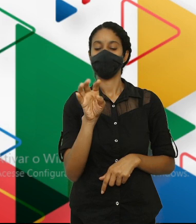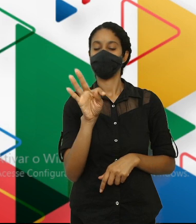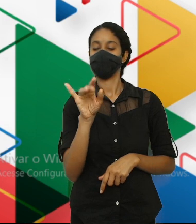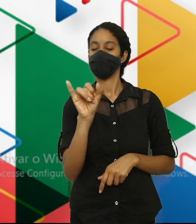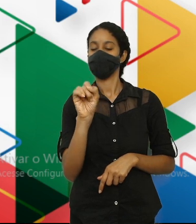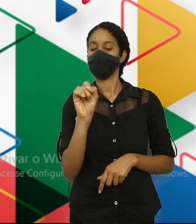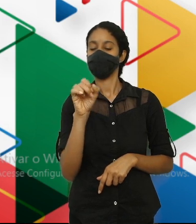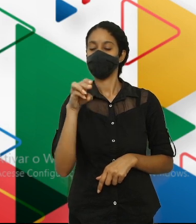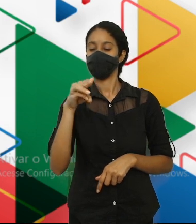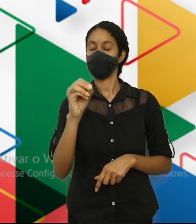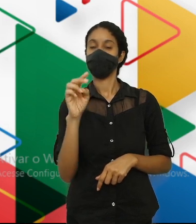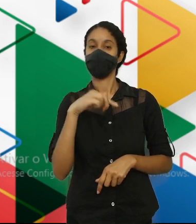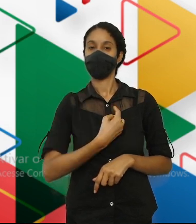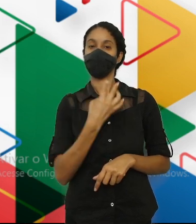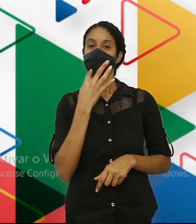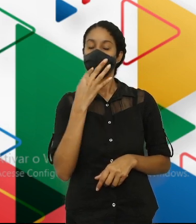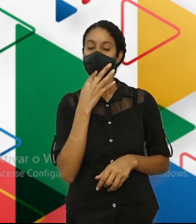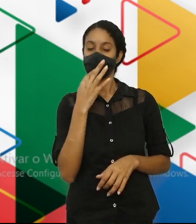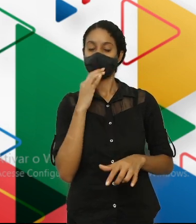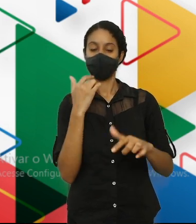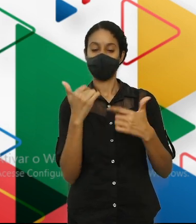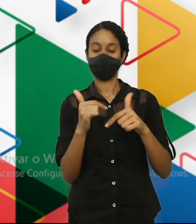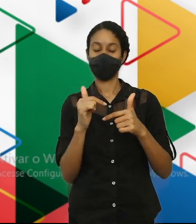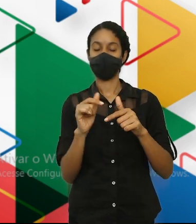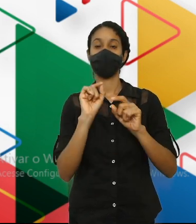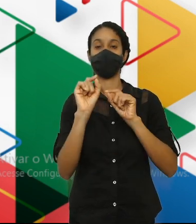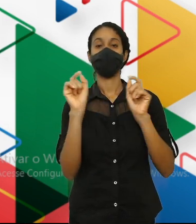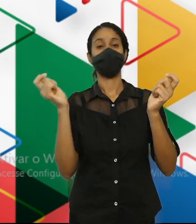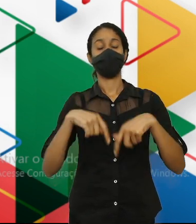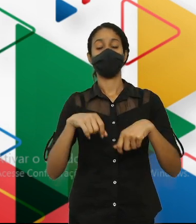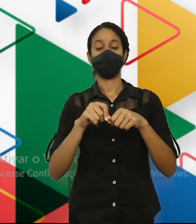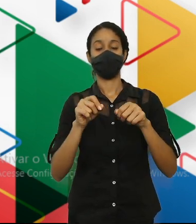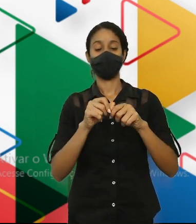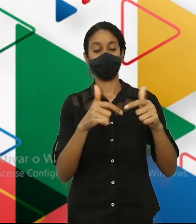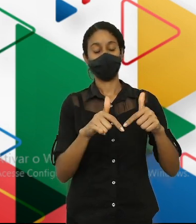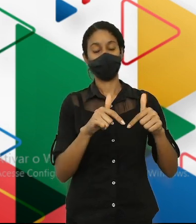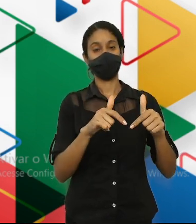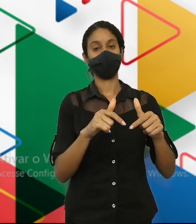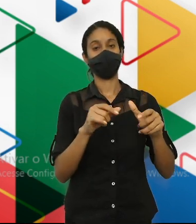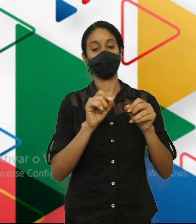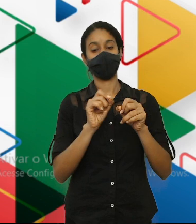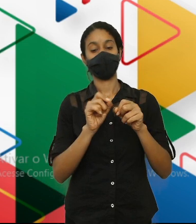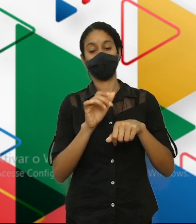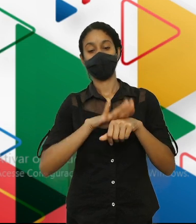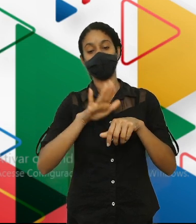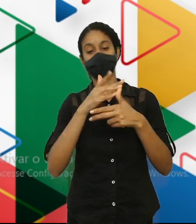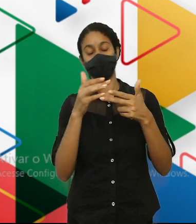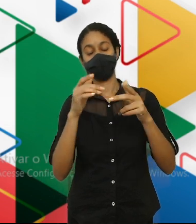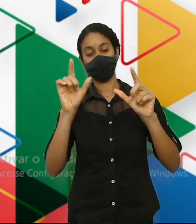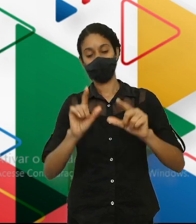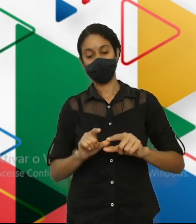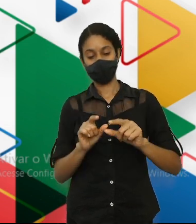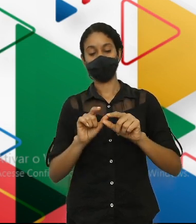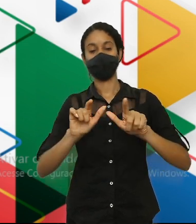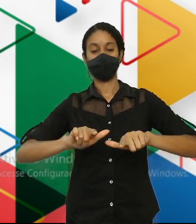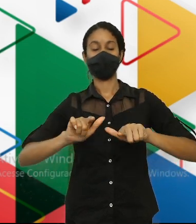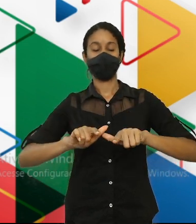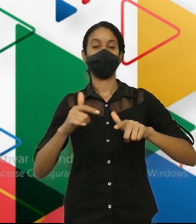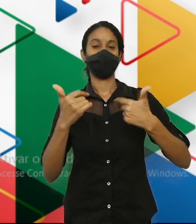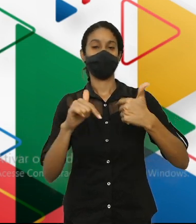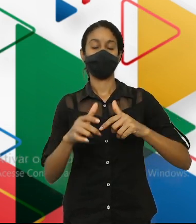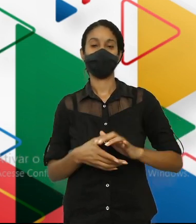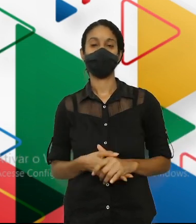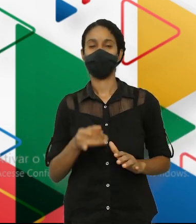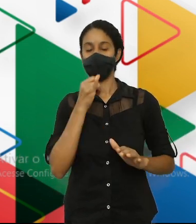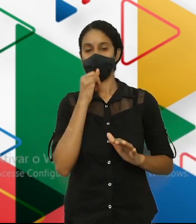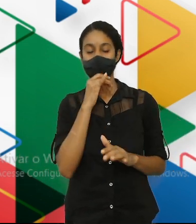que conhecendo todo o processo produtivo, o trabalhador também pode acumular funções e diminuir postos de trabalho. É muito o que acontece, né?